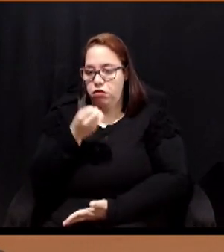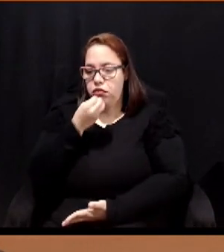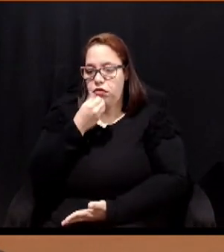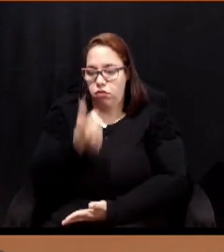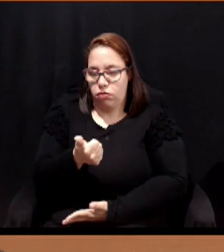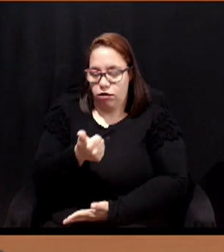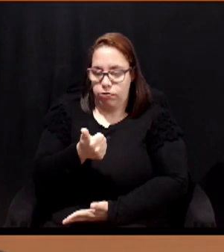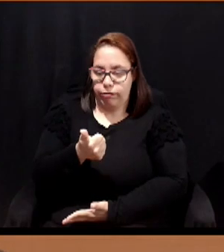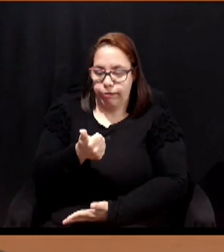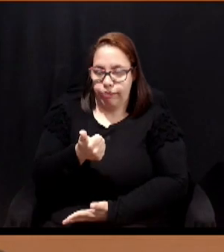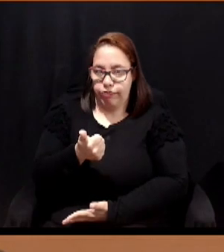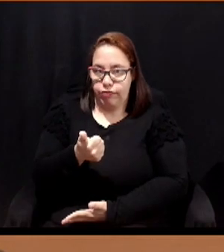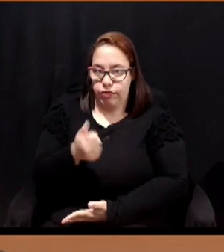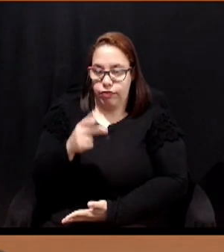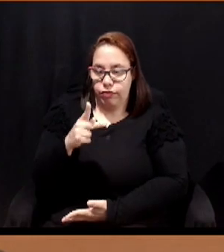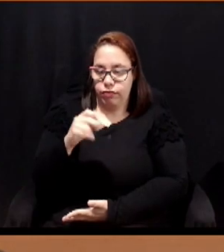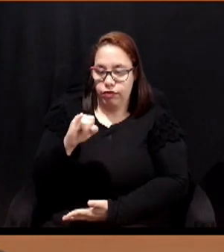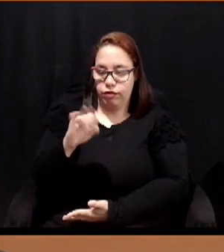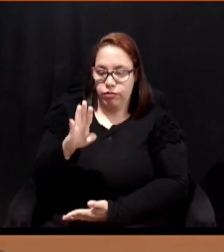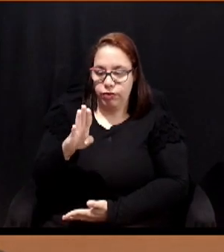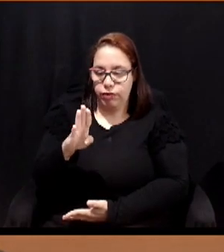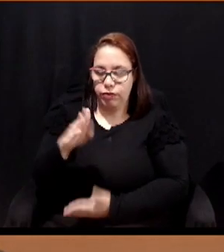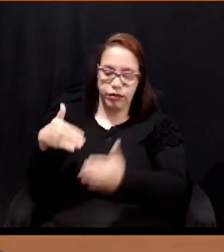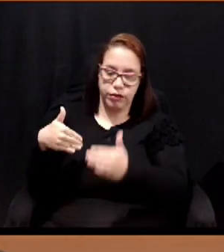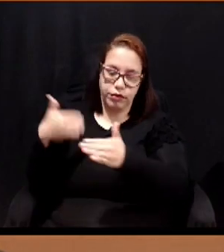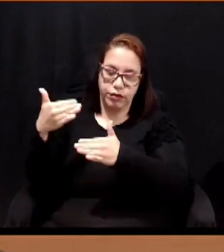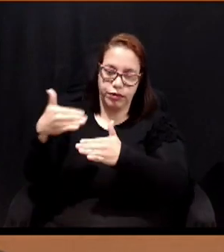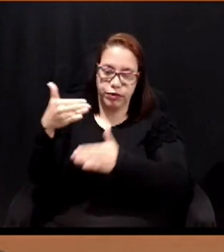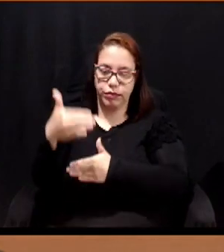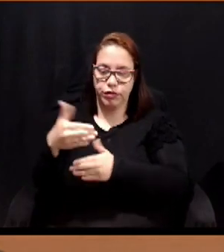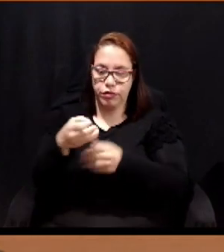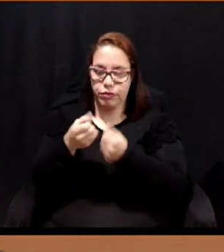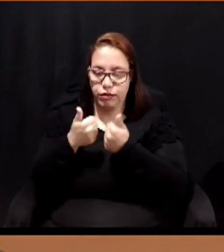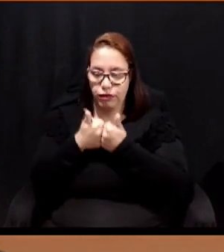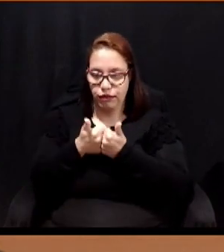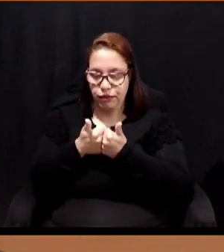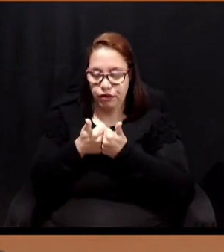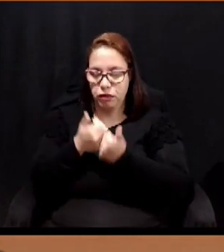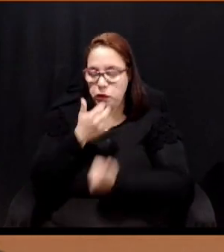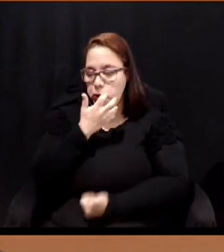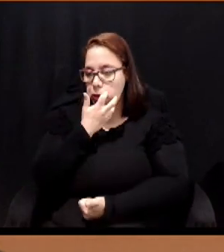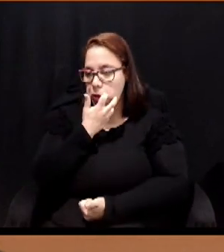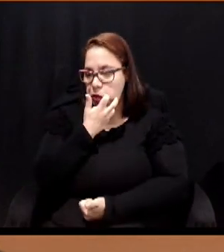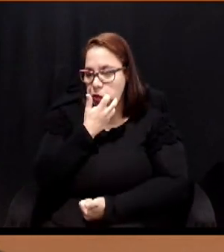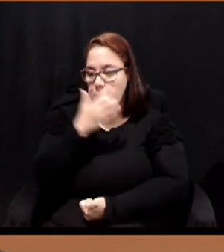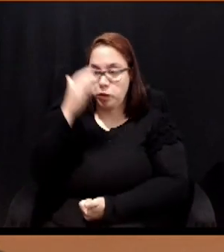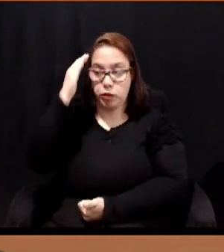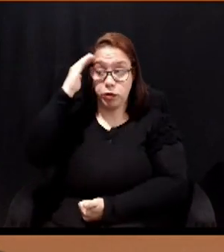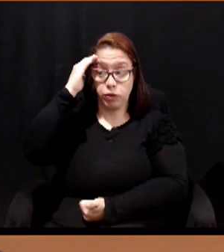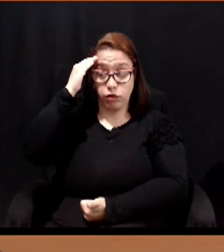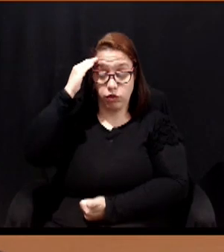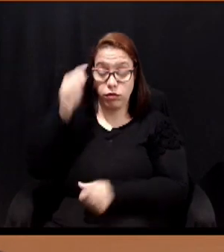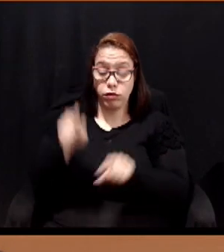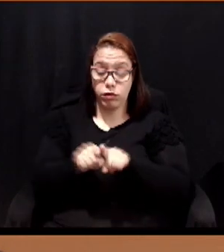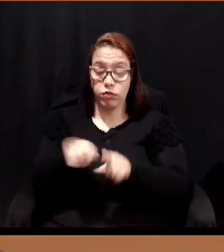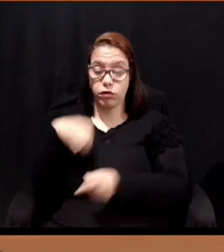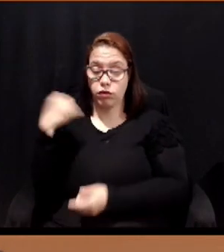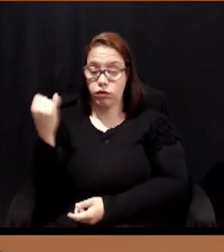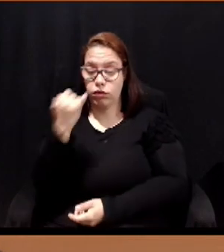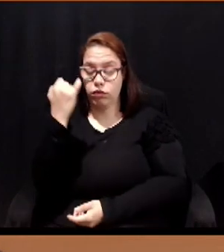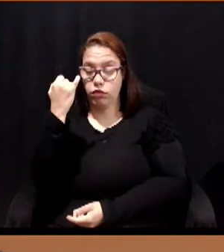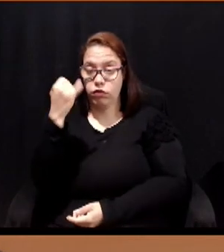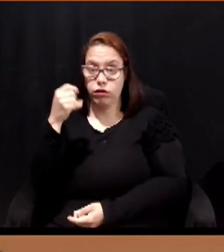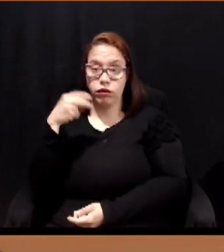PIB da nossa cidade, né? Um entendimento também que eu acho que é importante, vereadora,